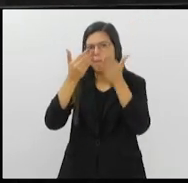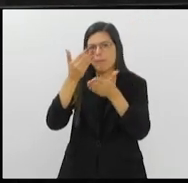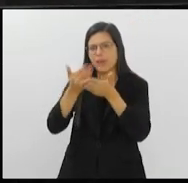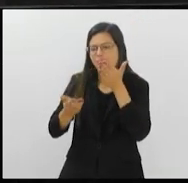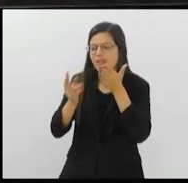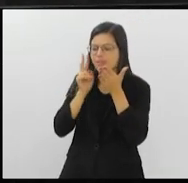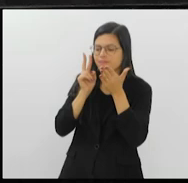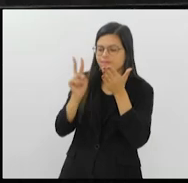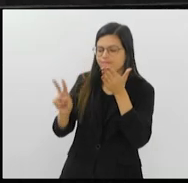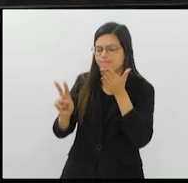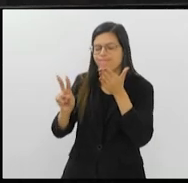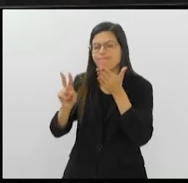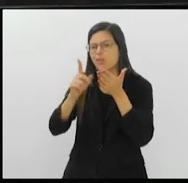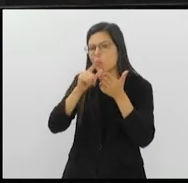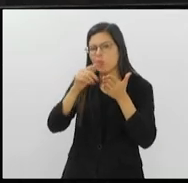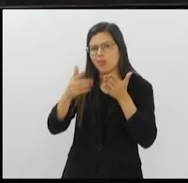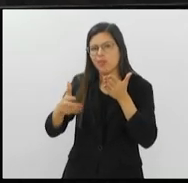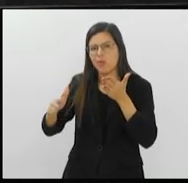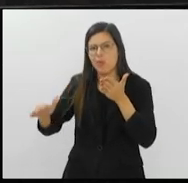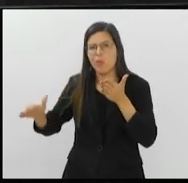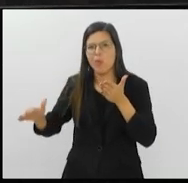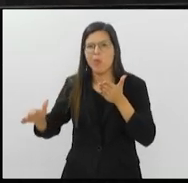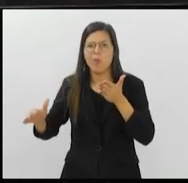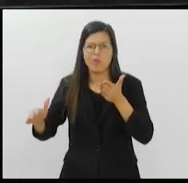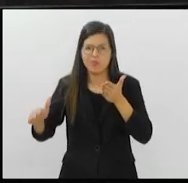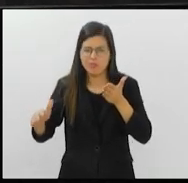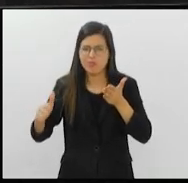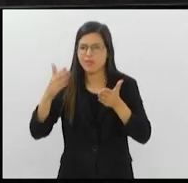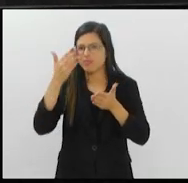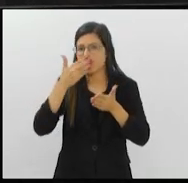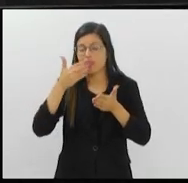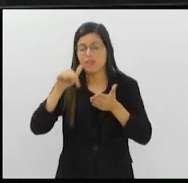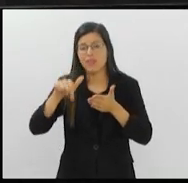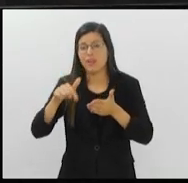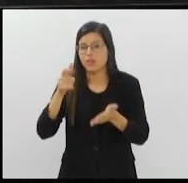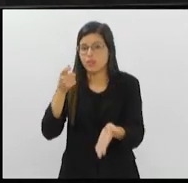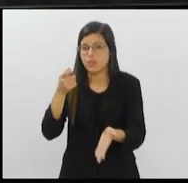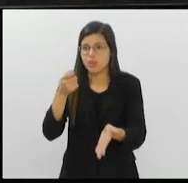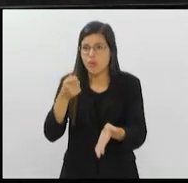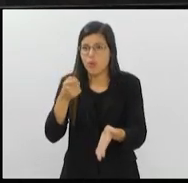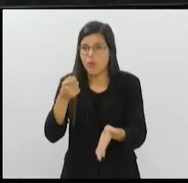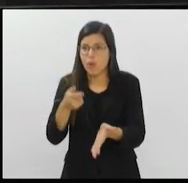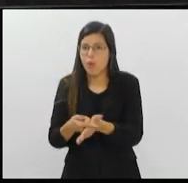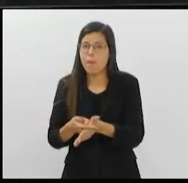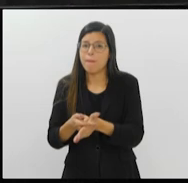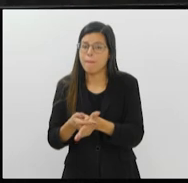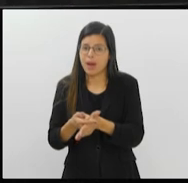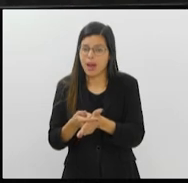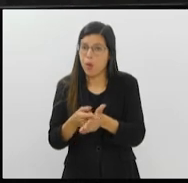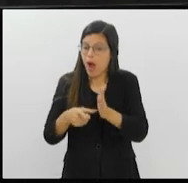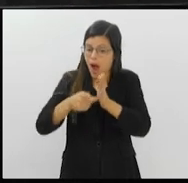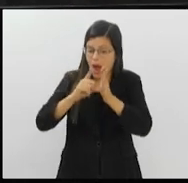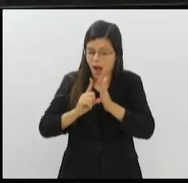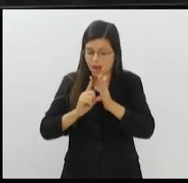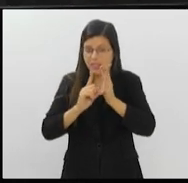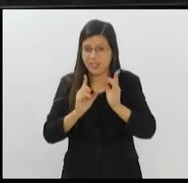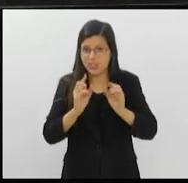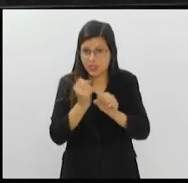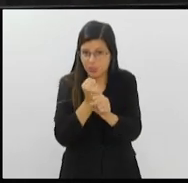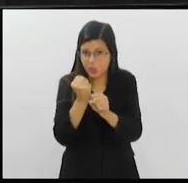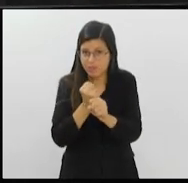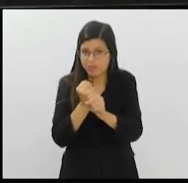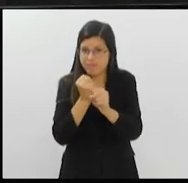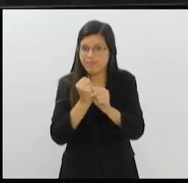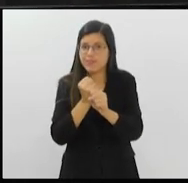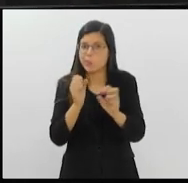eles compraram, muitos deles compraram na planta, e na planta dizia que teria uma vista vislumbrante. Muitos afirmam